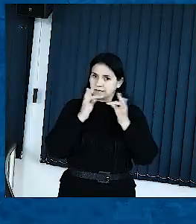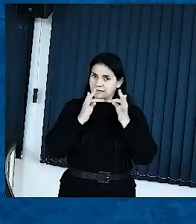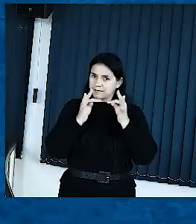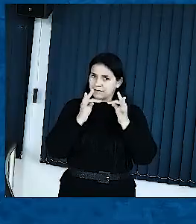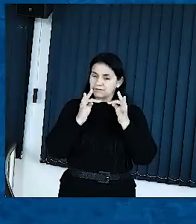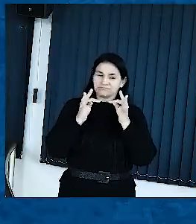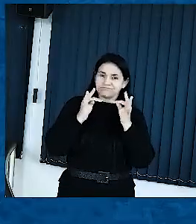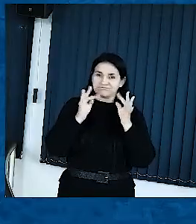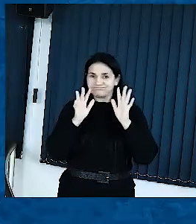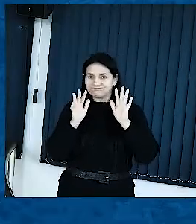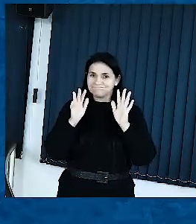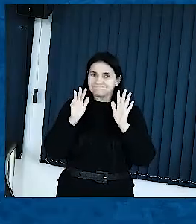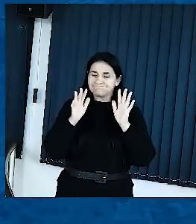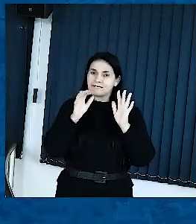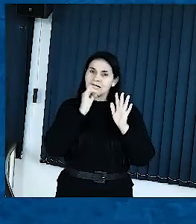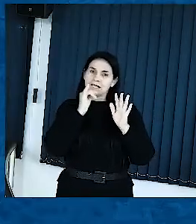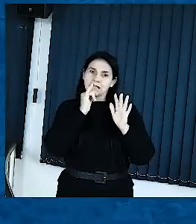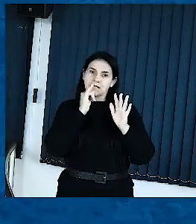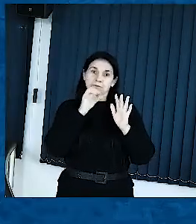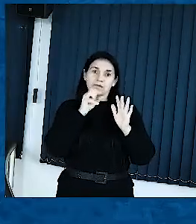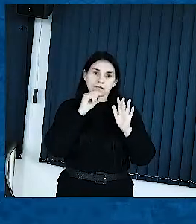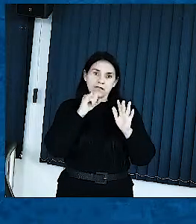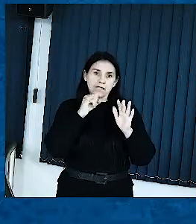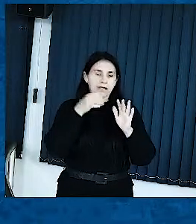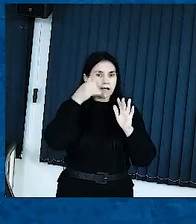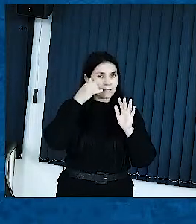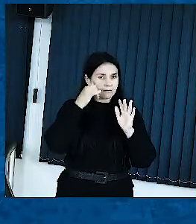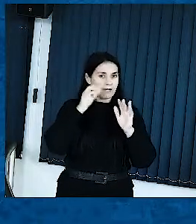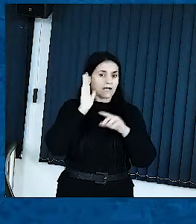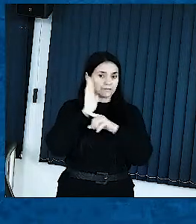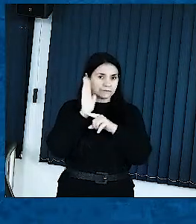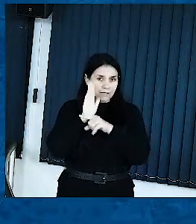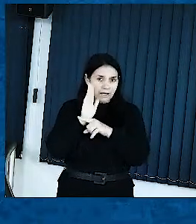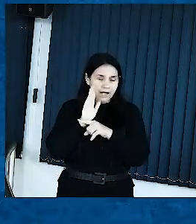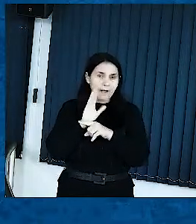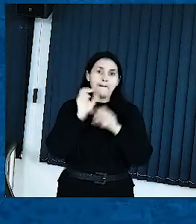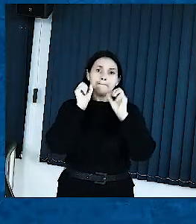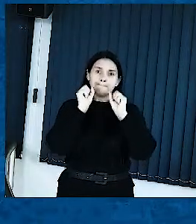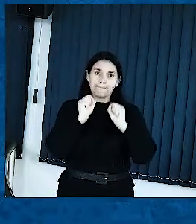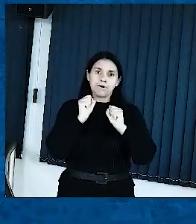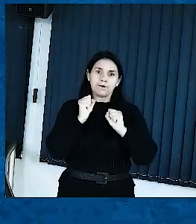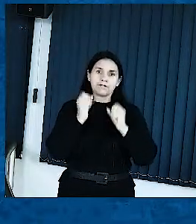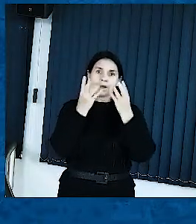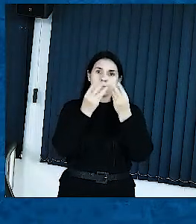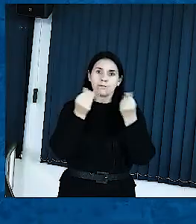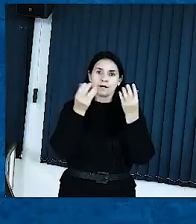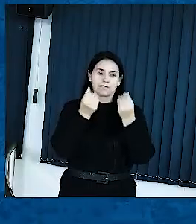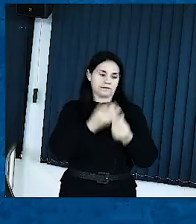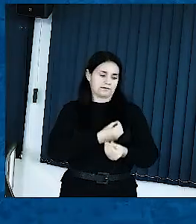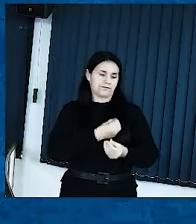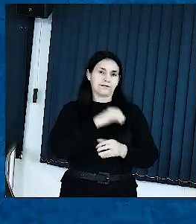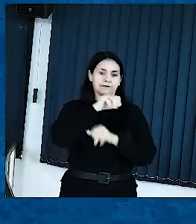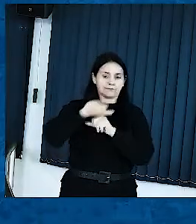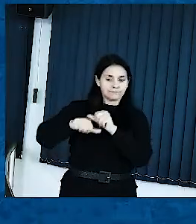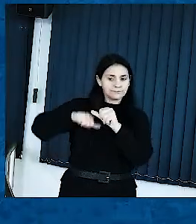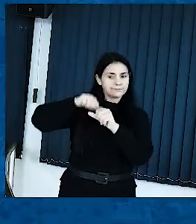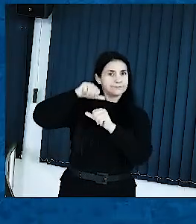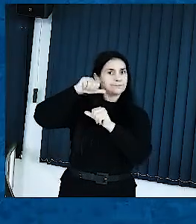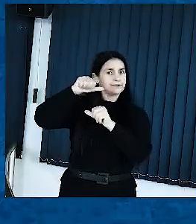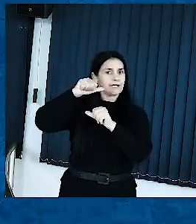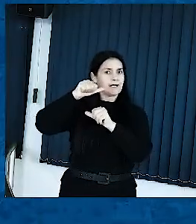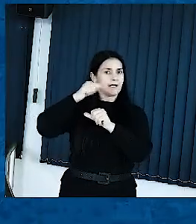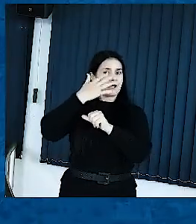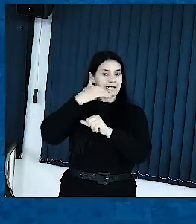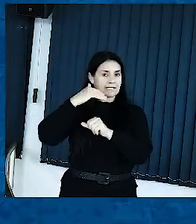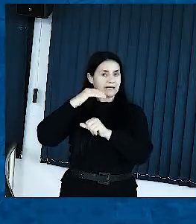Mas a gente intervindo, a gente muda a qualidade de vida dessa criança. A gente transforma